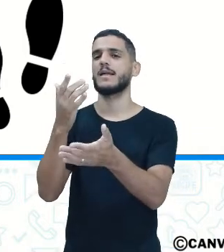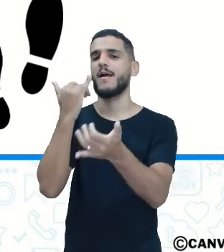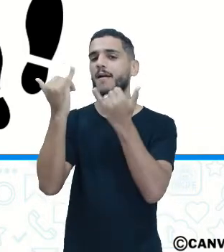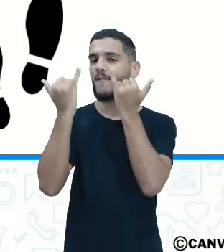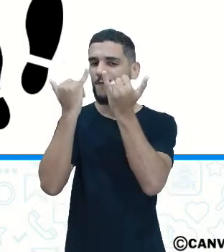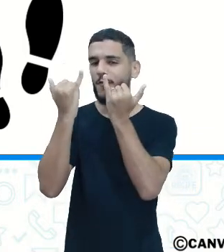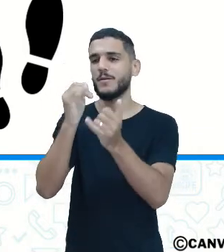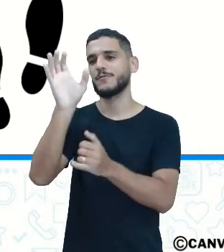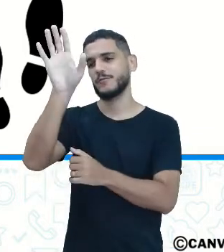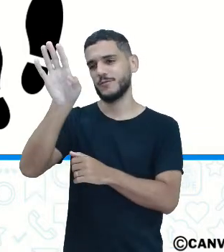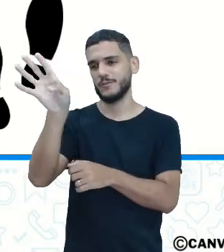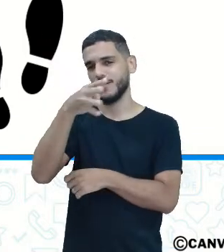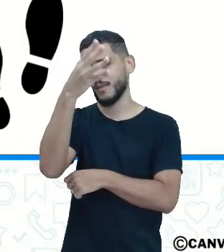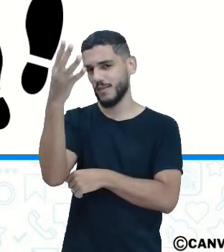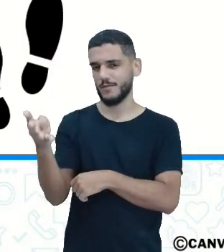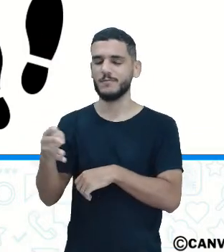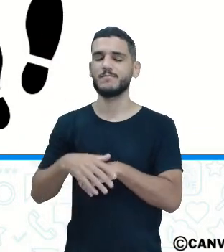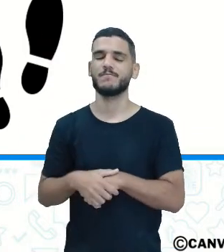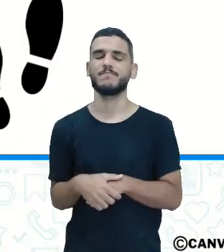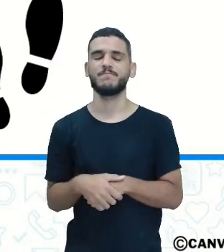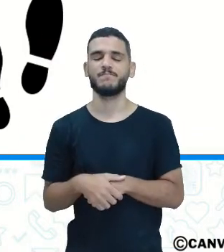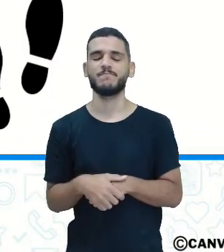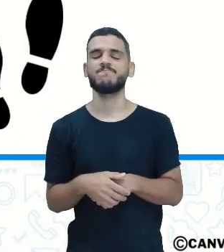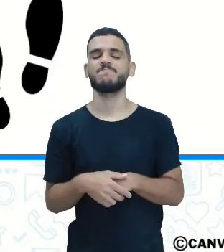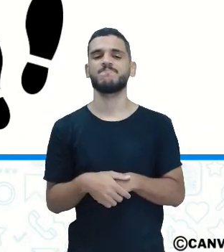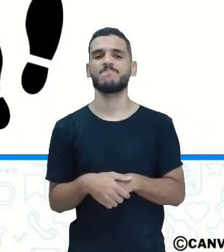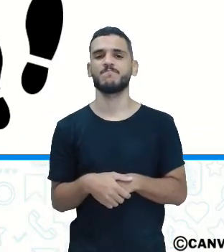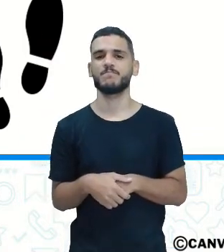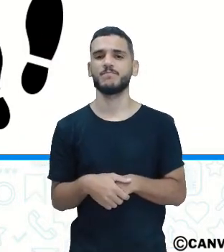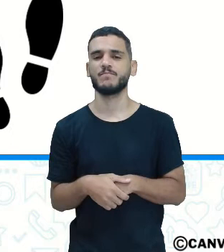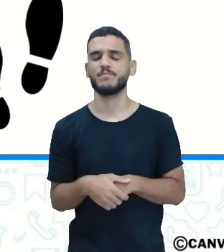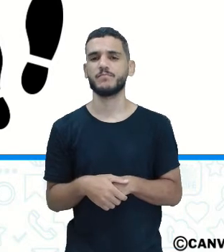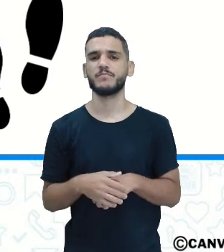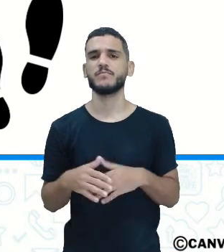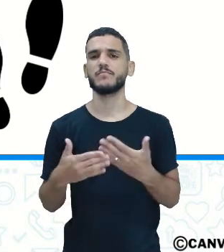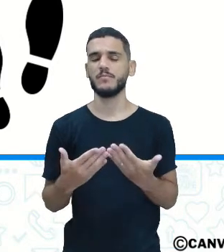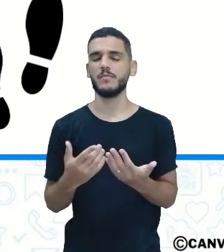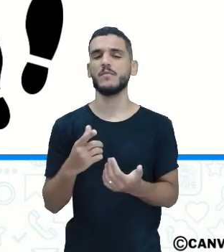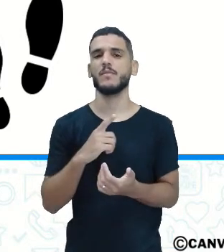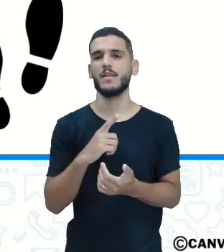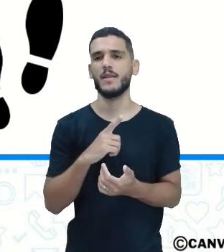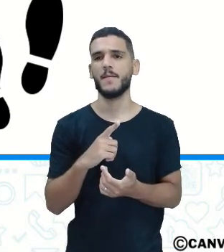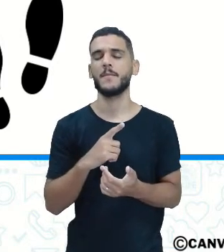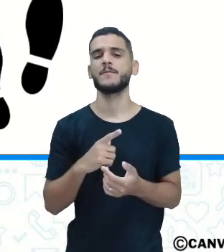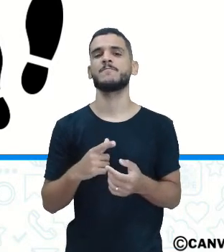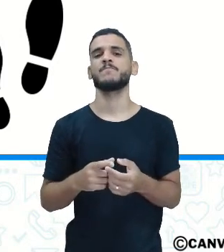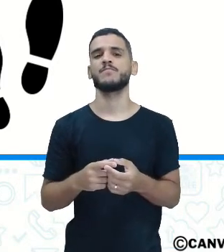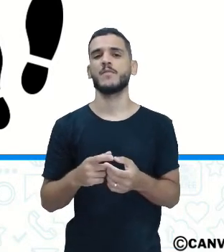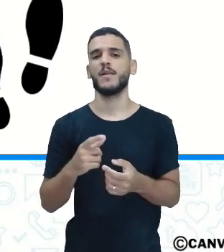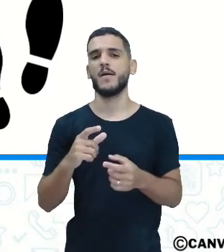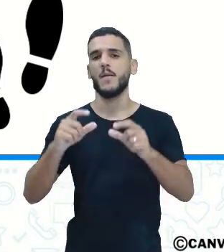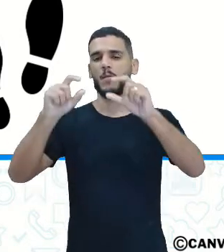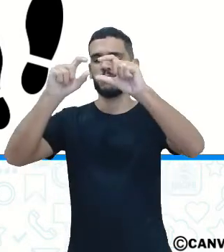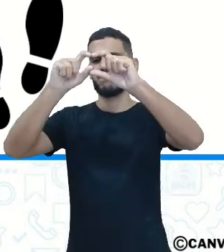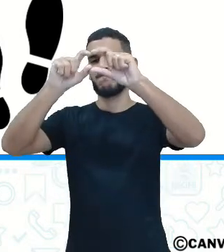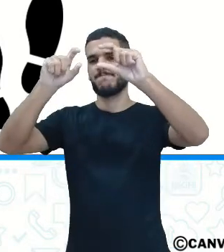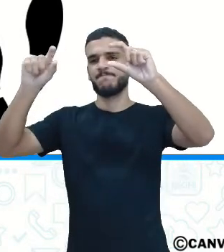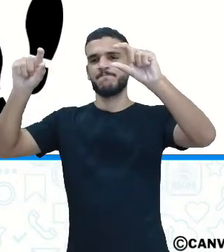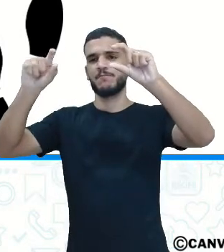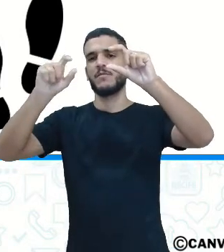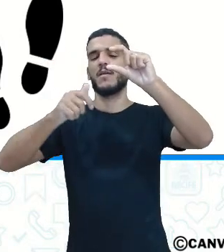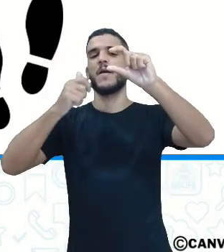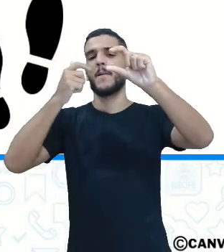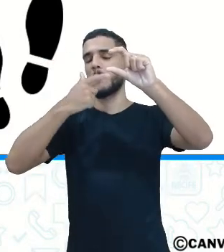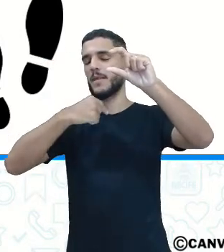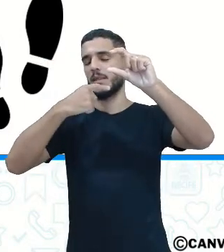que você havia coletado durante a pesquisa. Aí nós temos aí a primeira coluna, aí, onde tem os meninos